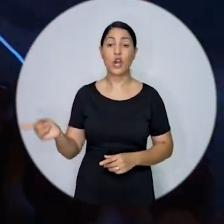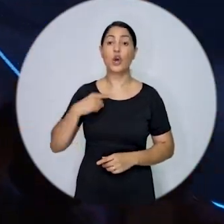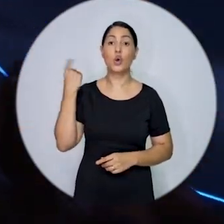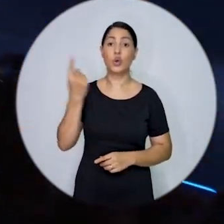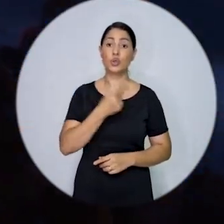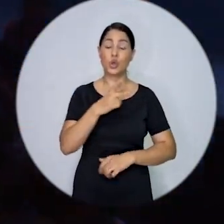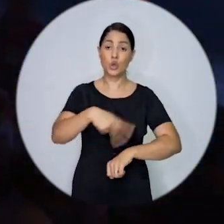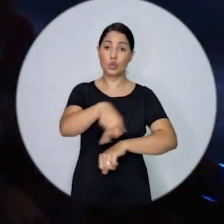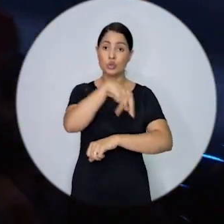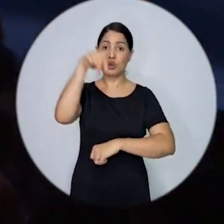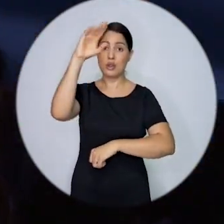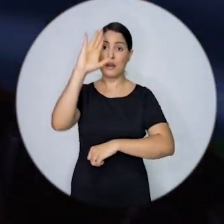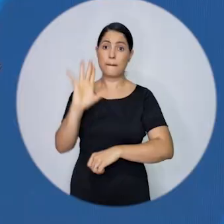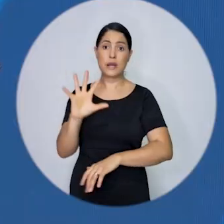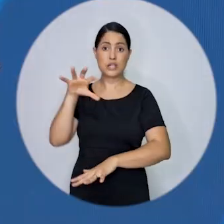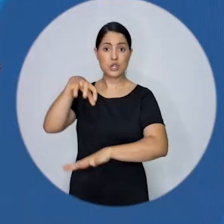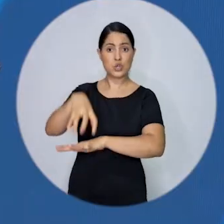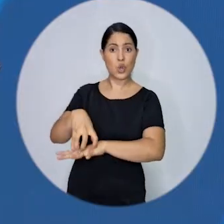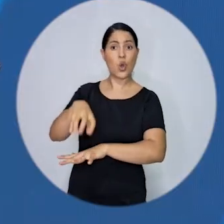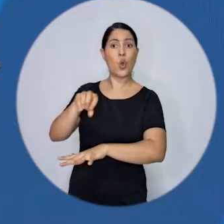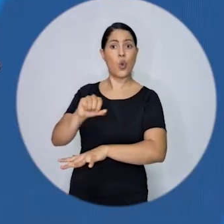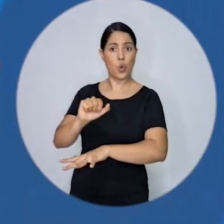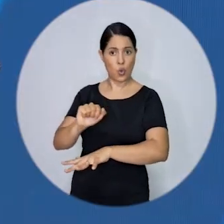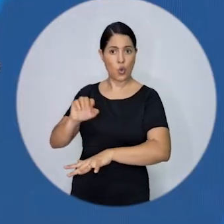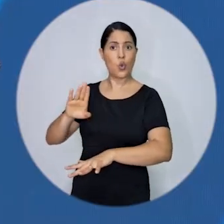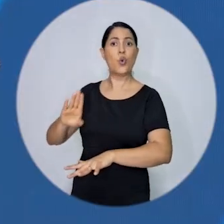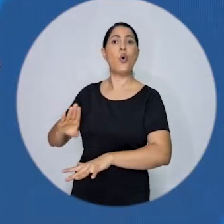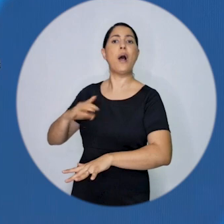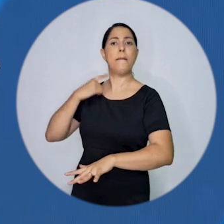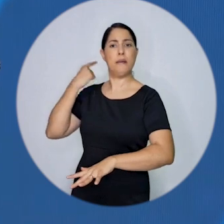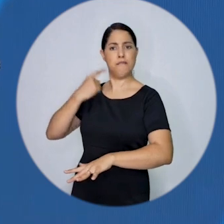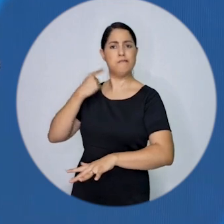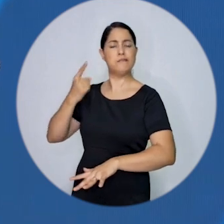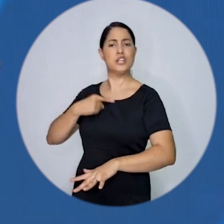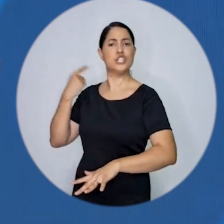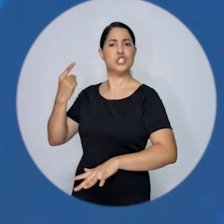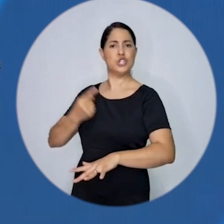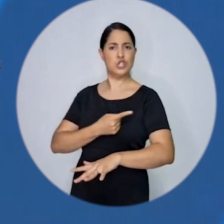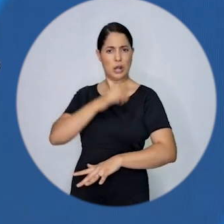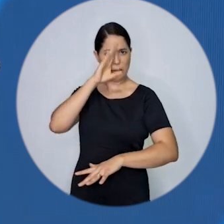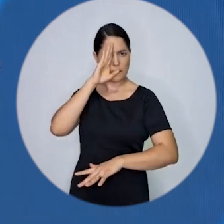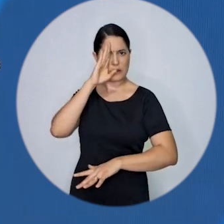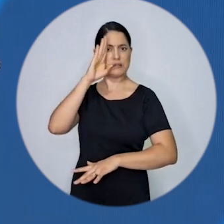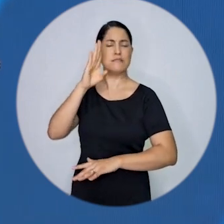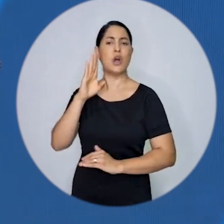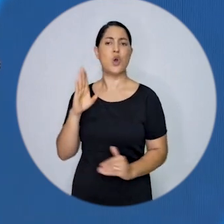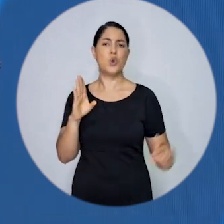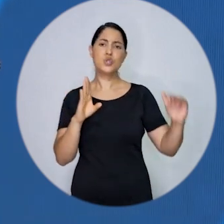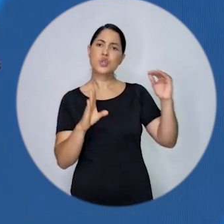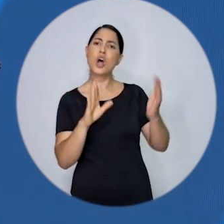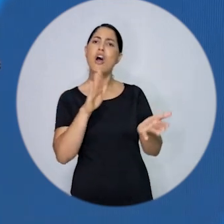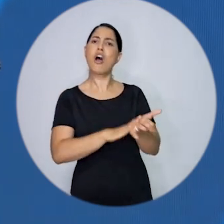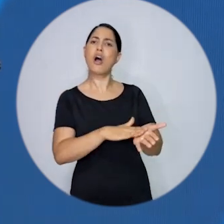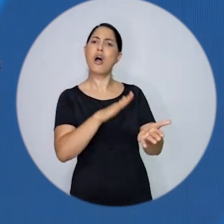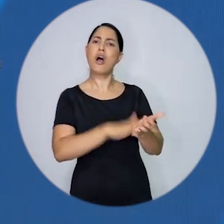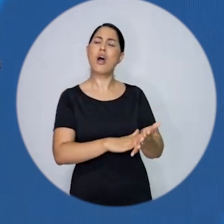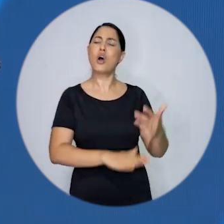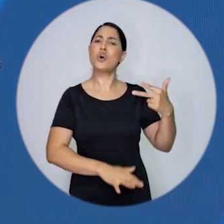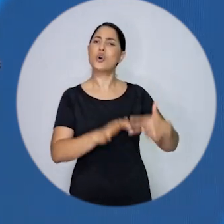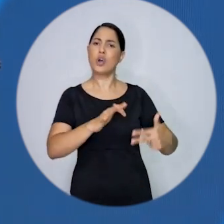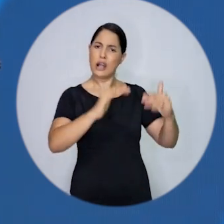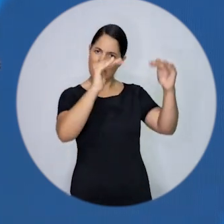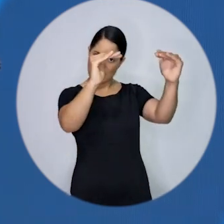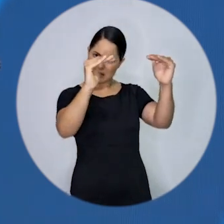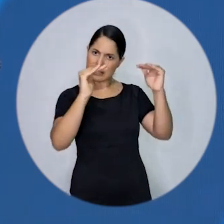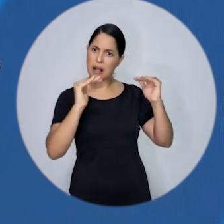Maior entidade civil do país e a voz do cidadão, a OAB tem a obrigação de cobrar das autoridades e dos órgãos do